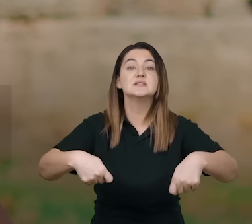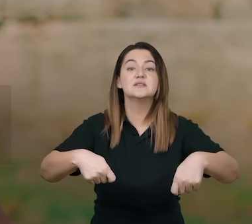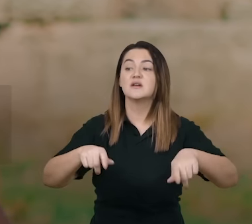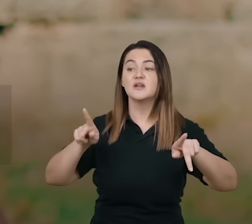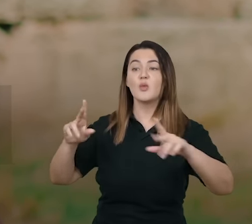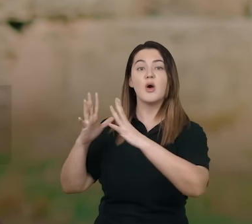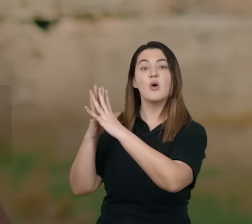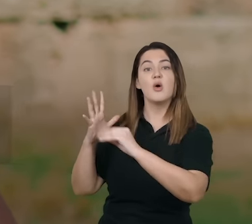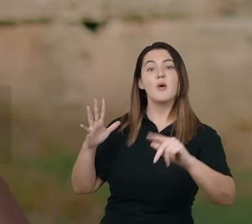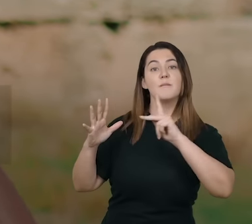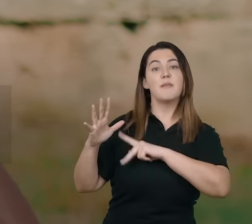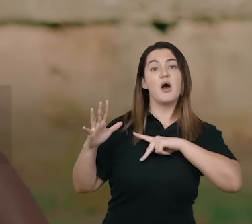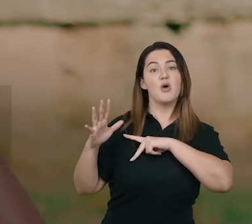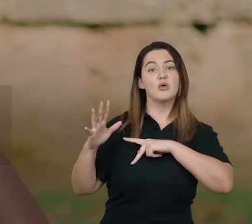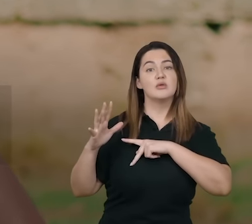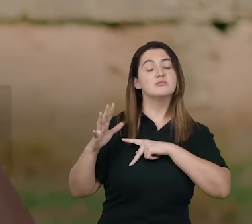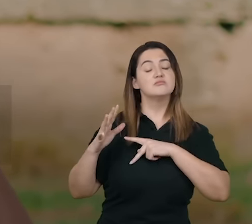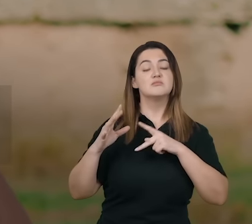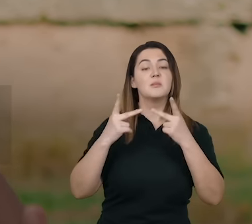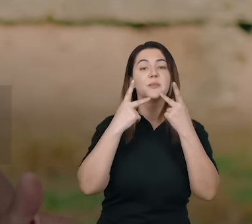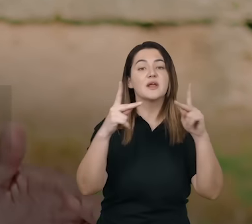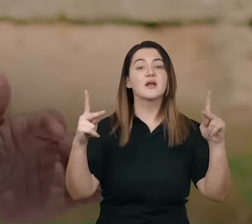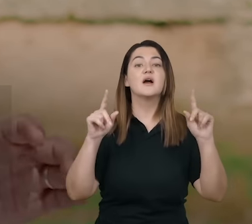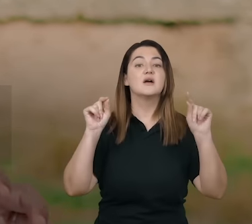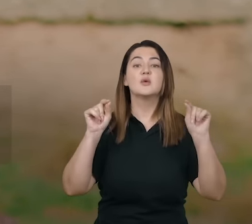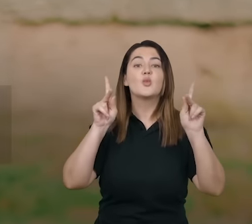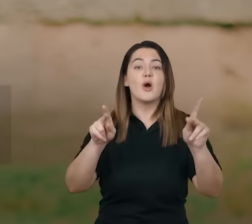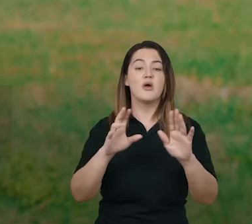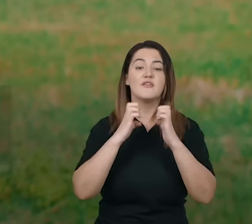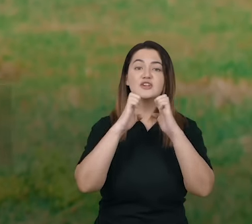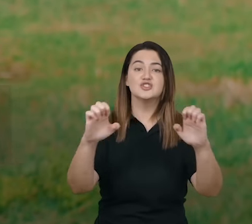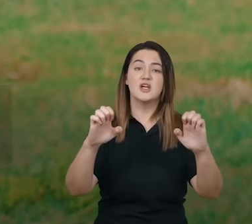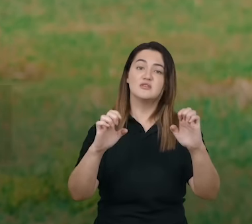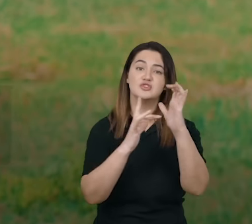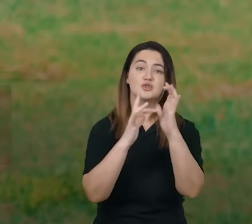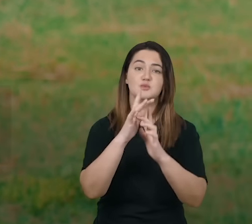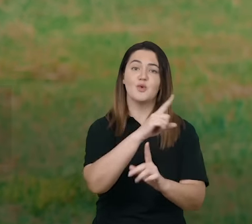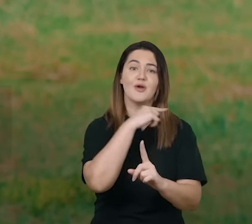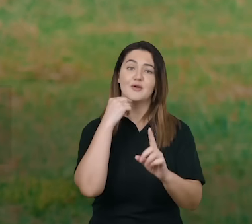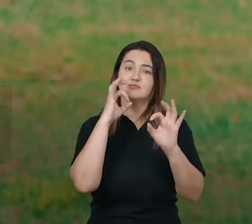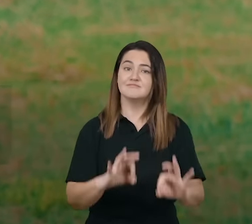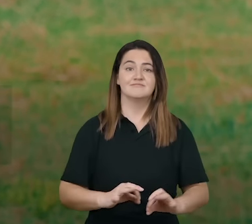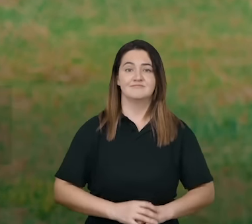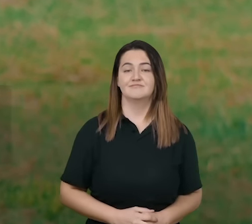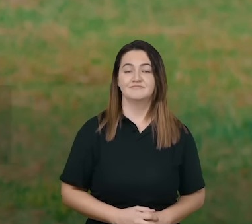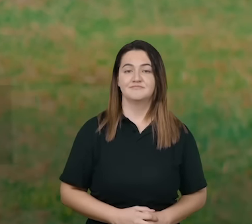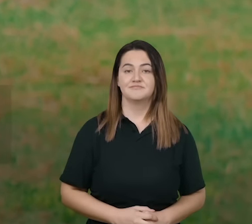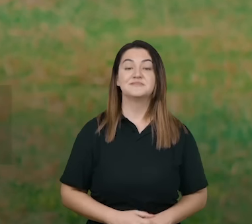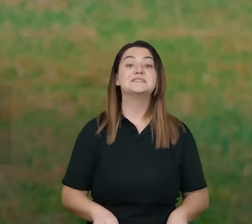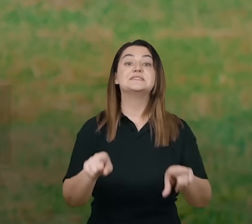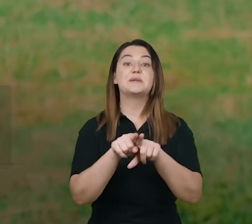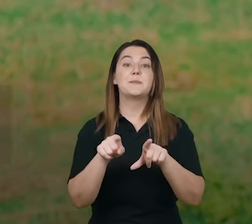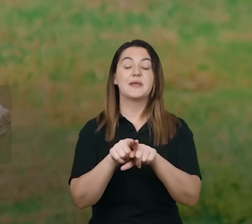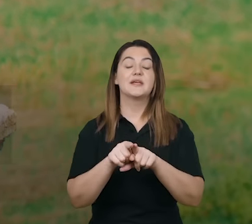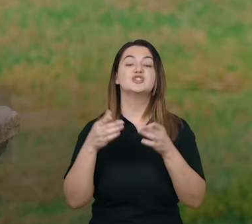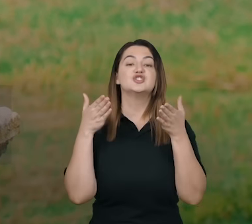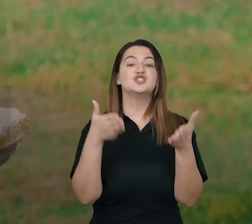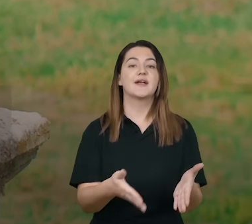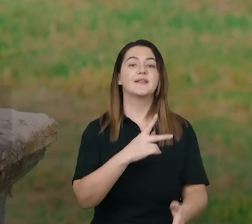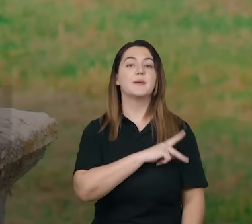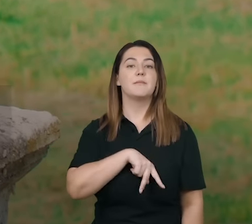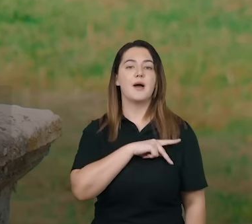Paulo e a sua convicção de pregar o evangelho como ele é. A chegada de Paulo a essa cidade de Corinto está também narrada aqui na